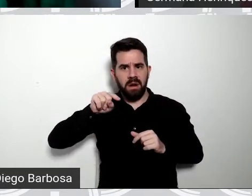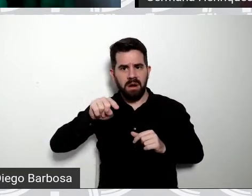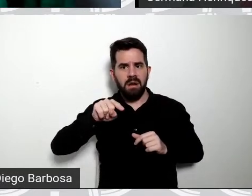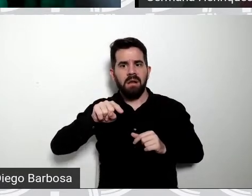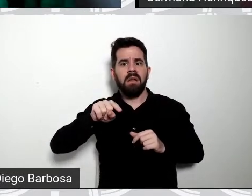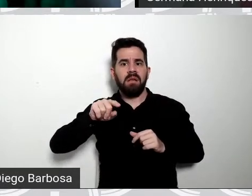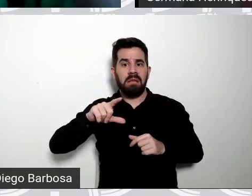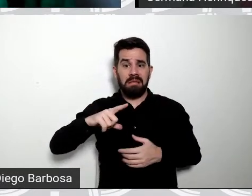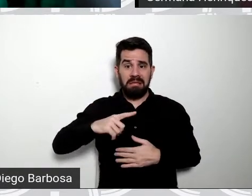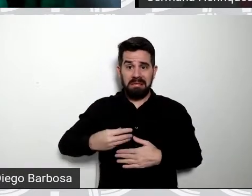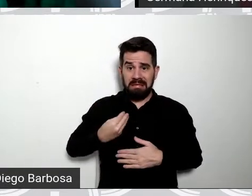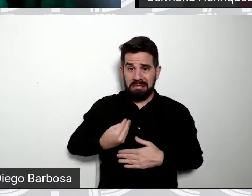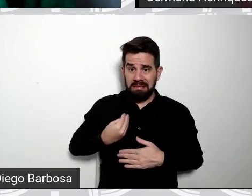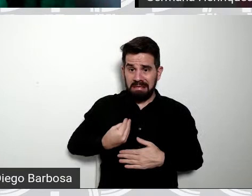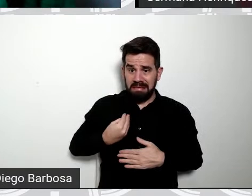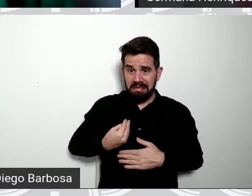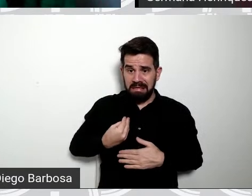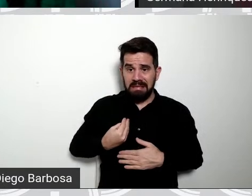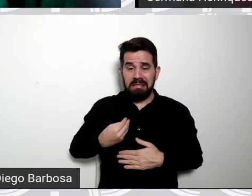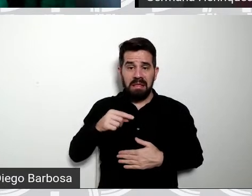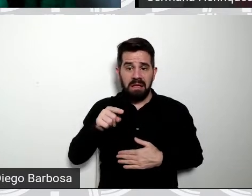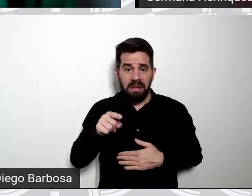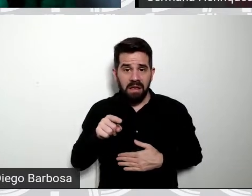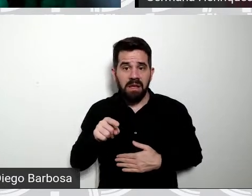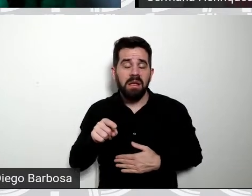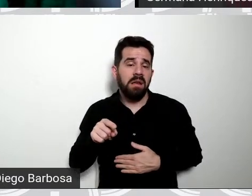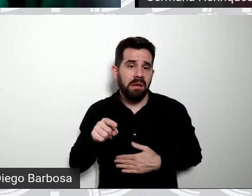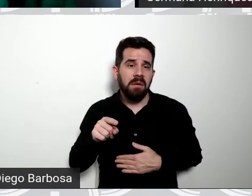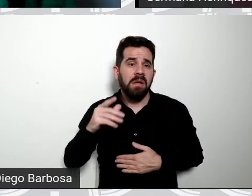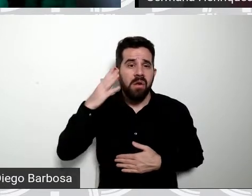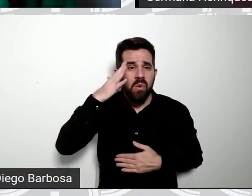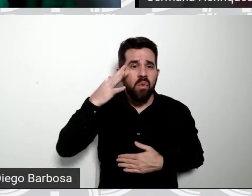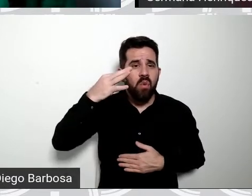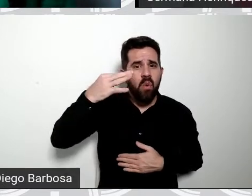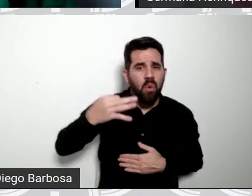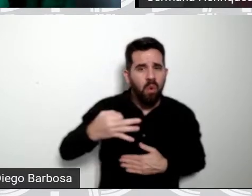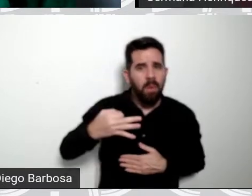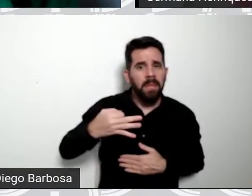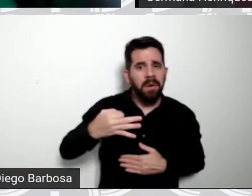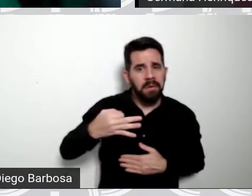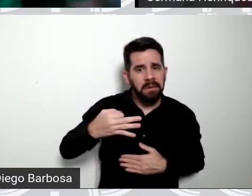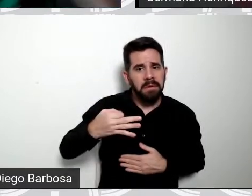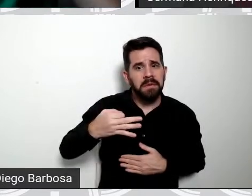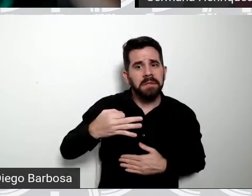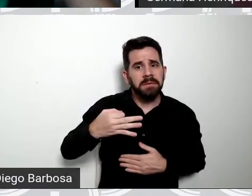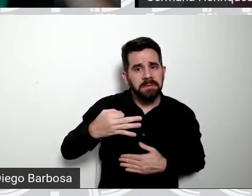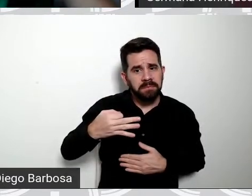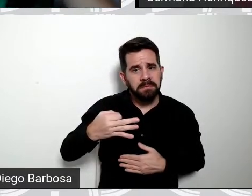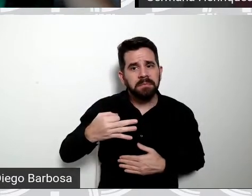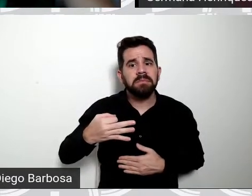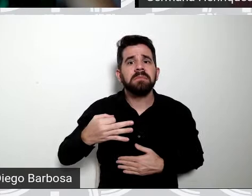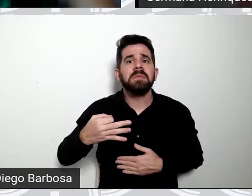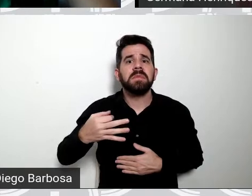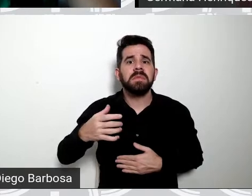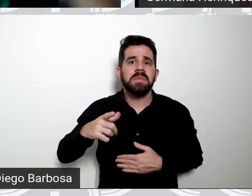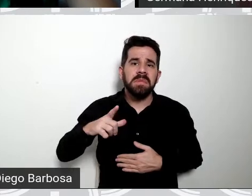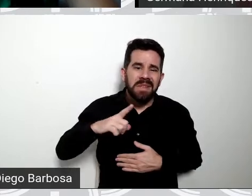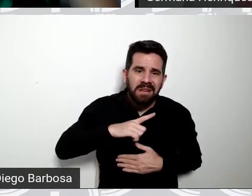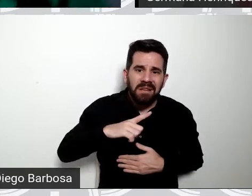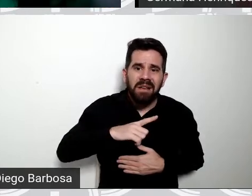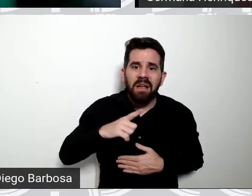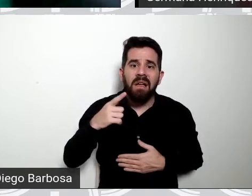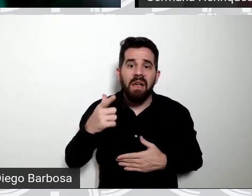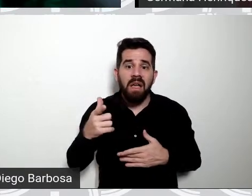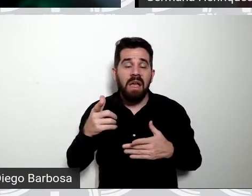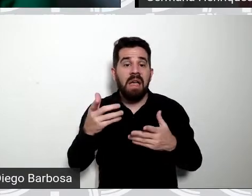procurar compreender. E aí, quando o Delille reivindica, não é, essa busca pela